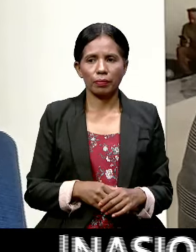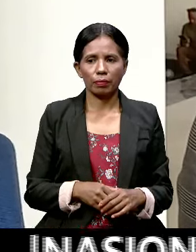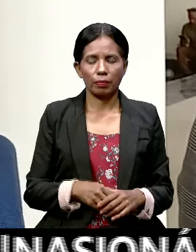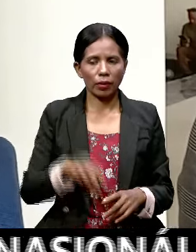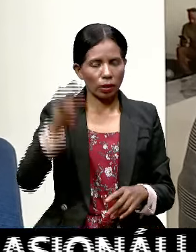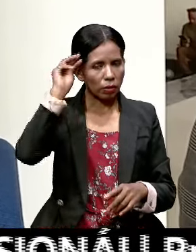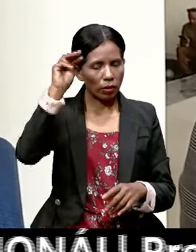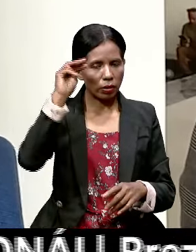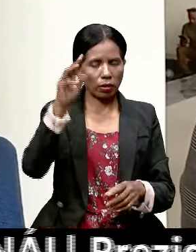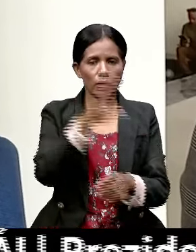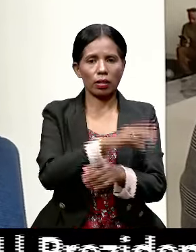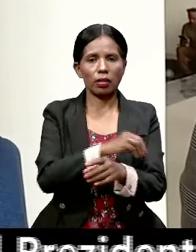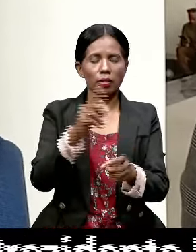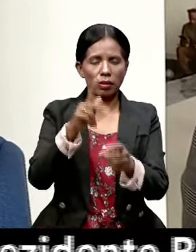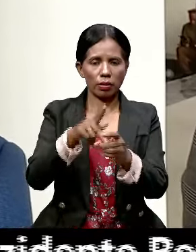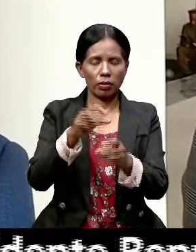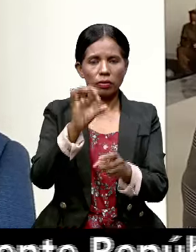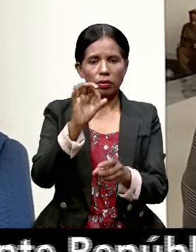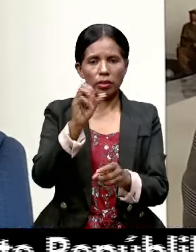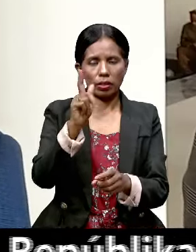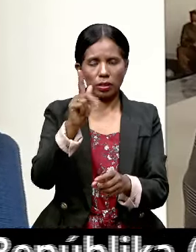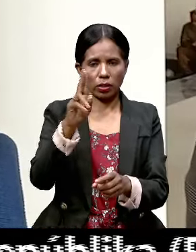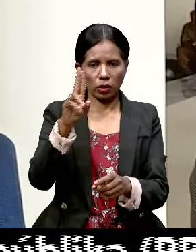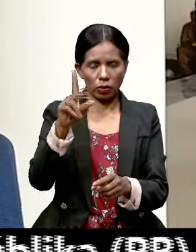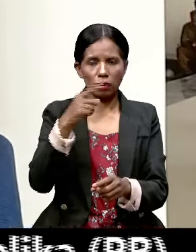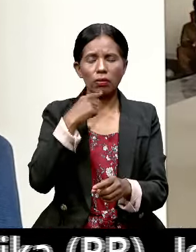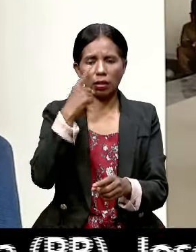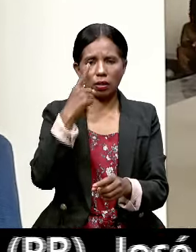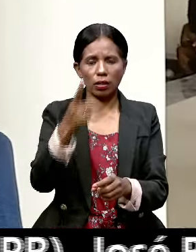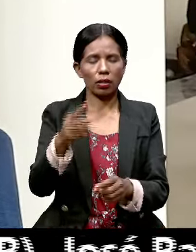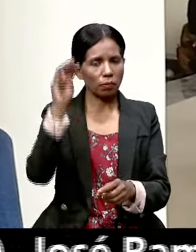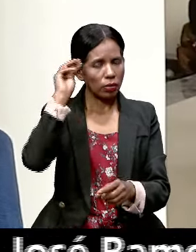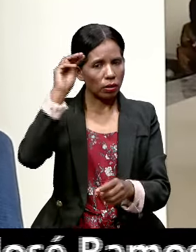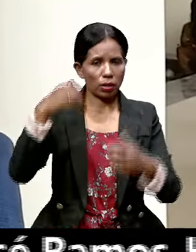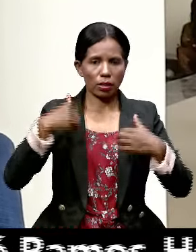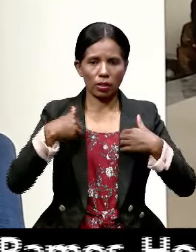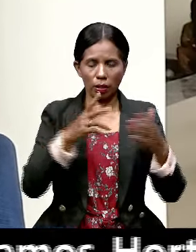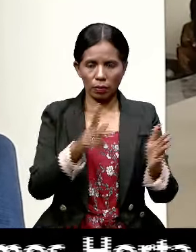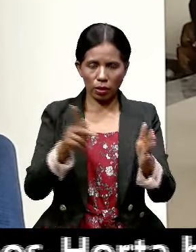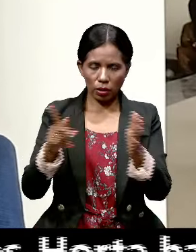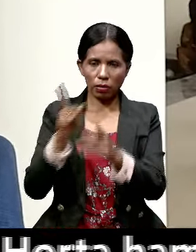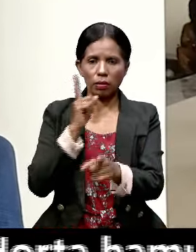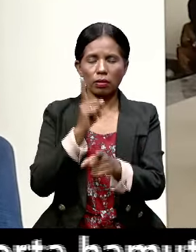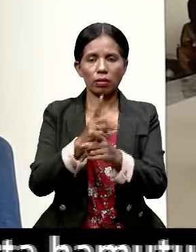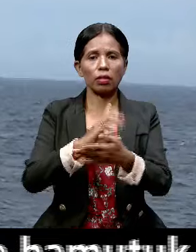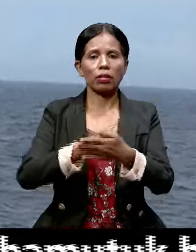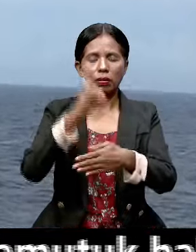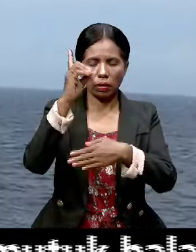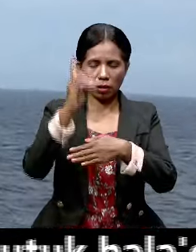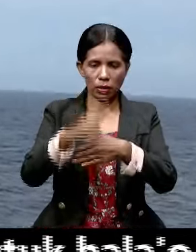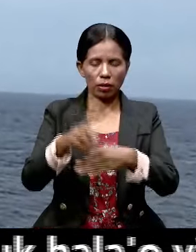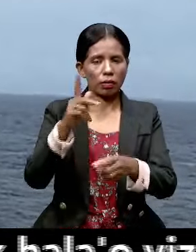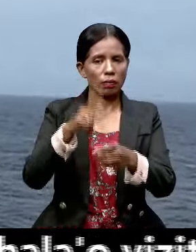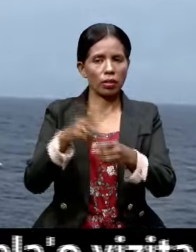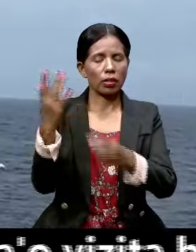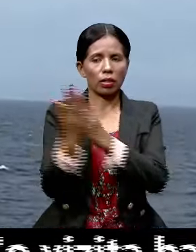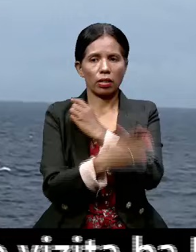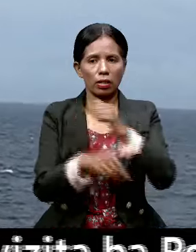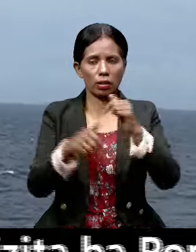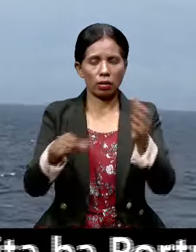Ministro Petro Recursos Minerais Francisco da Costa Monteiro Hateten, Ministério e a Plano Neve Integrado, onde desenvolve o setor mineral e arrailaram,